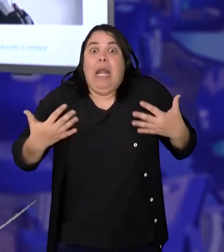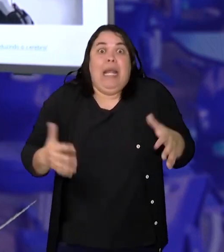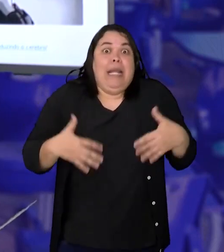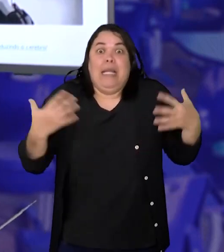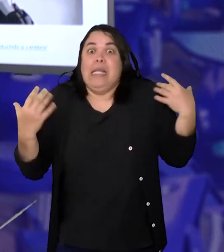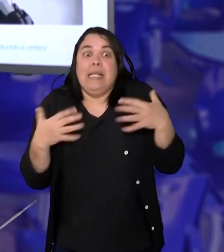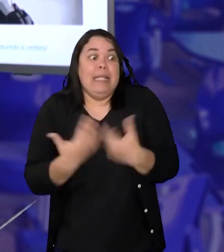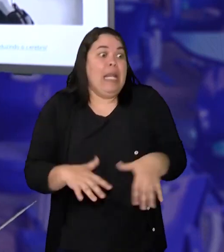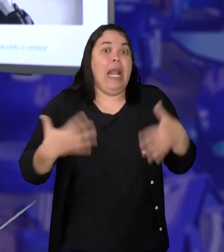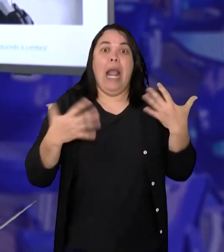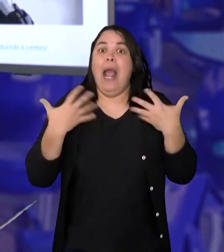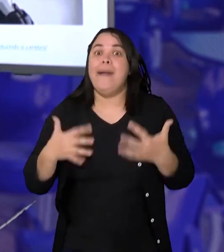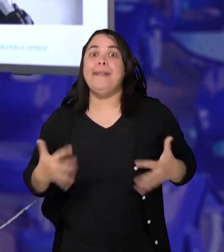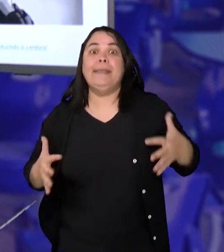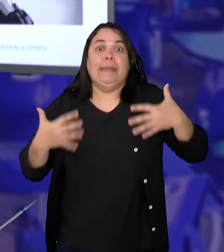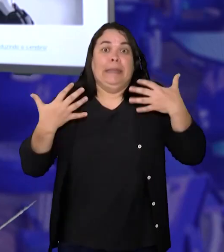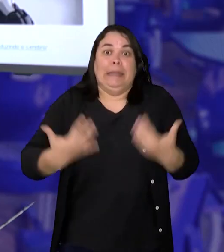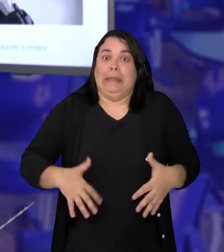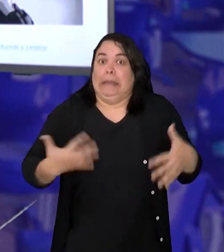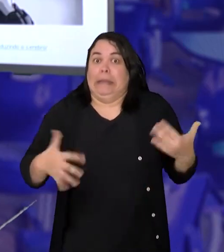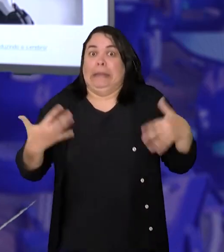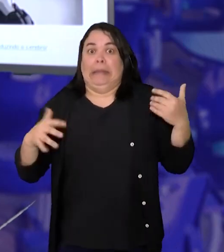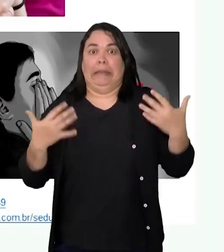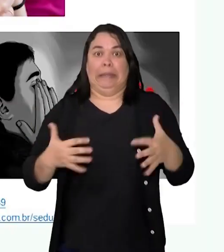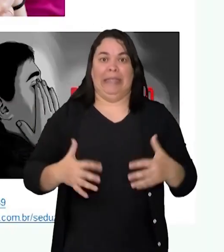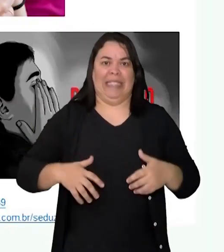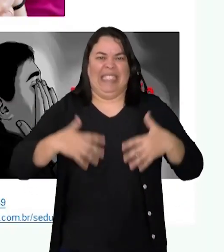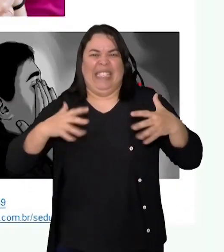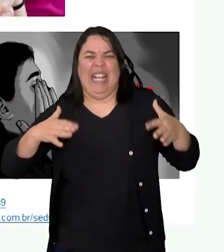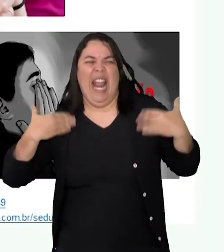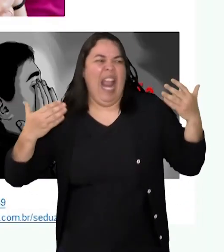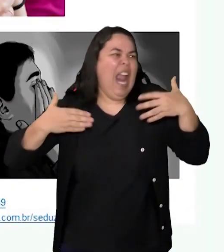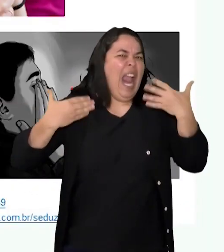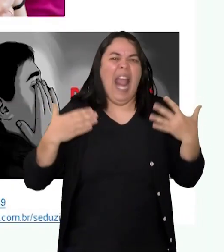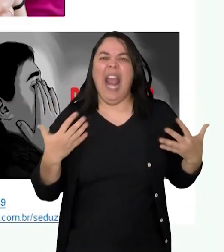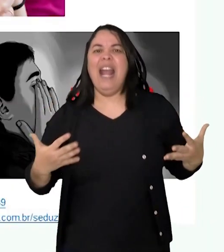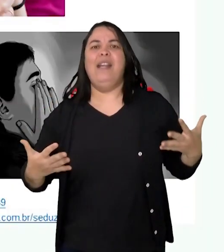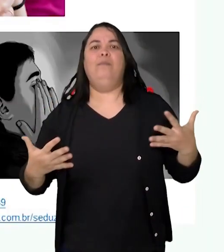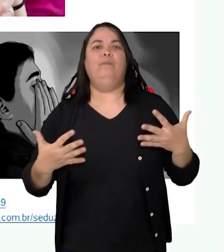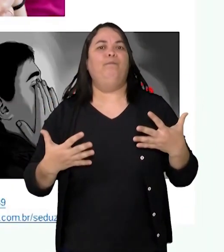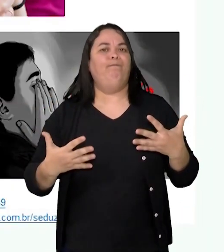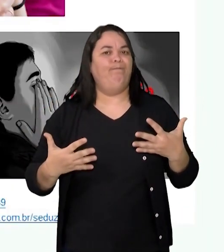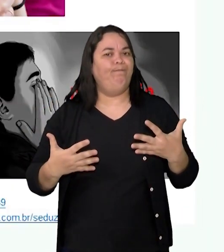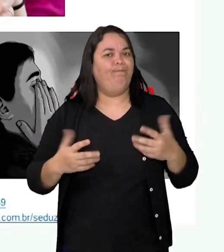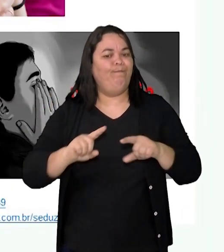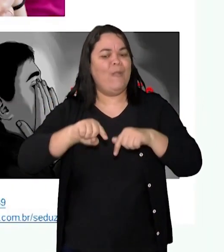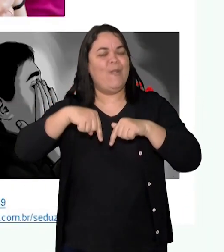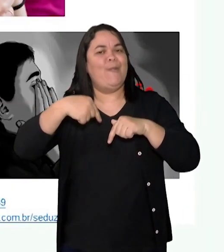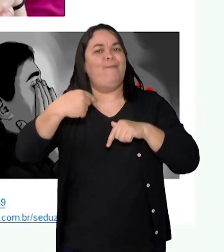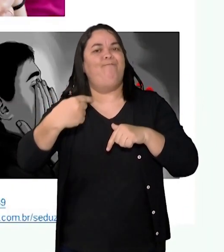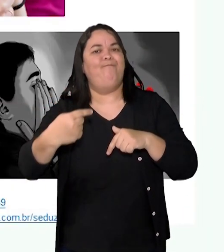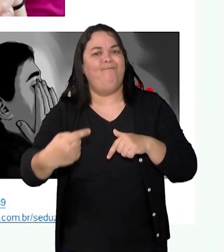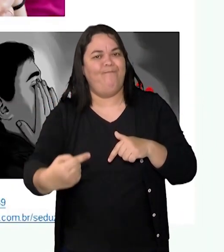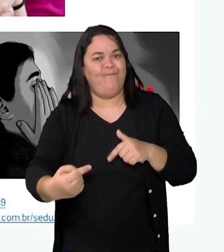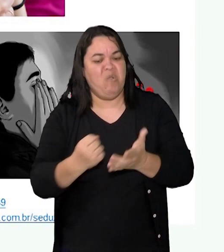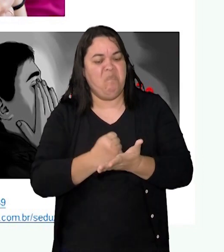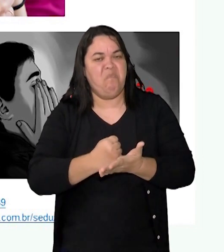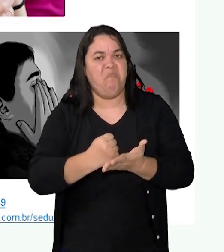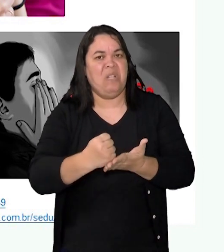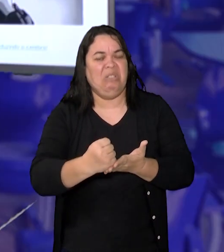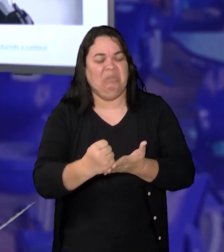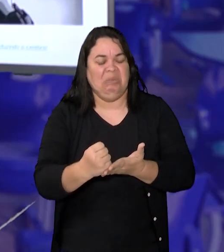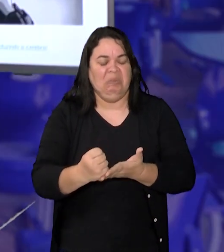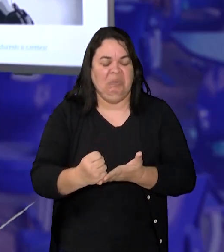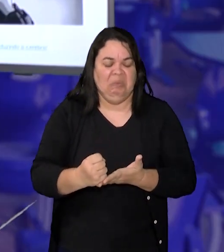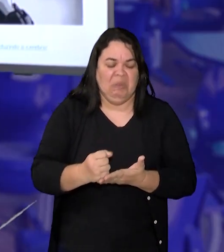desculpa aí, com euforia. A euforia é muita animação, muita felicidade. Mas depois elas acabam